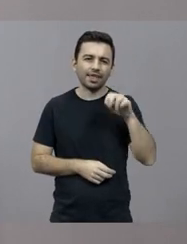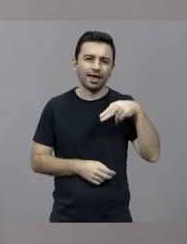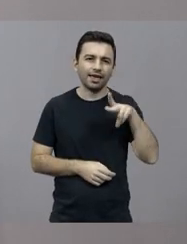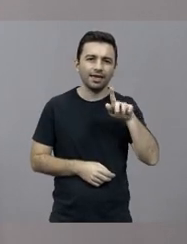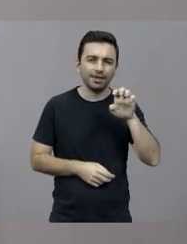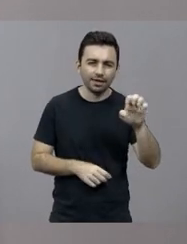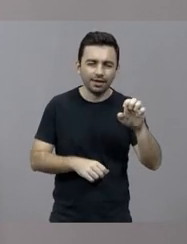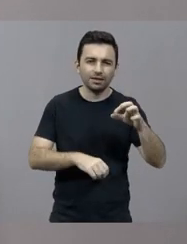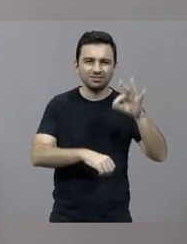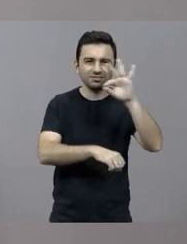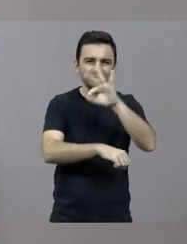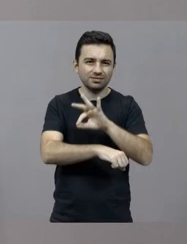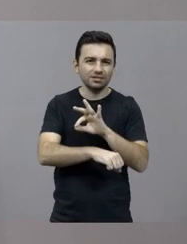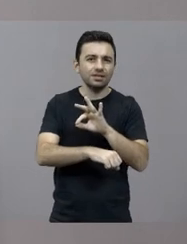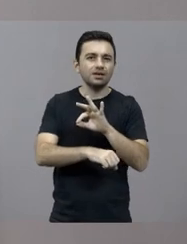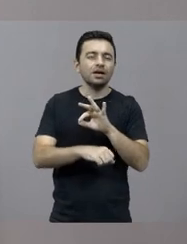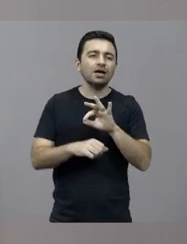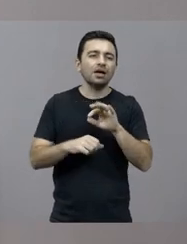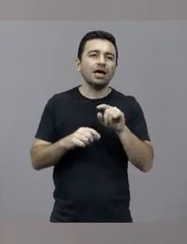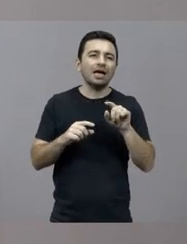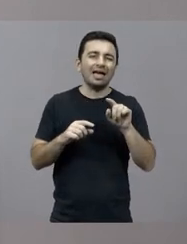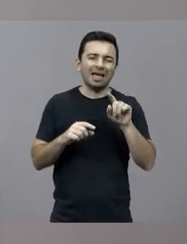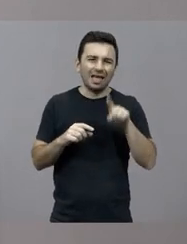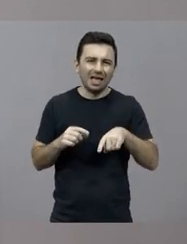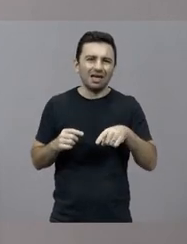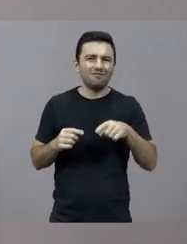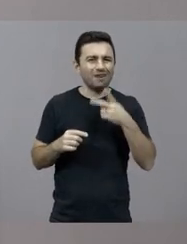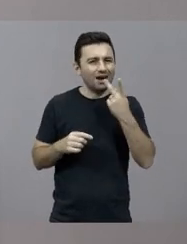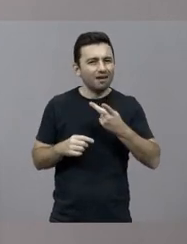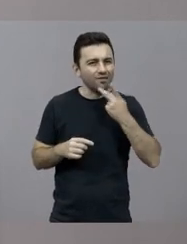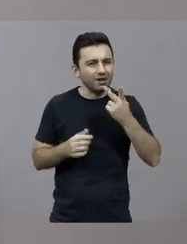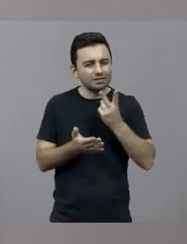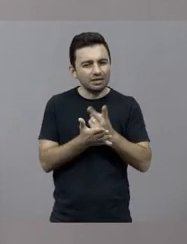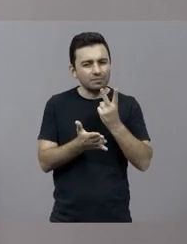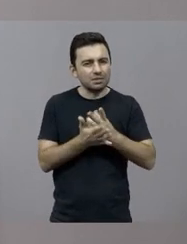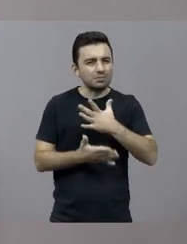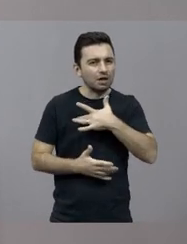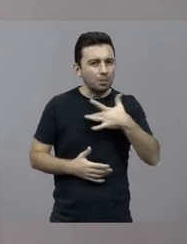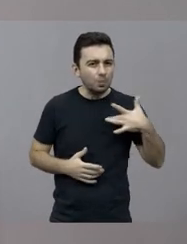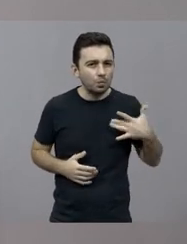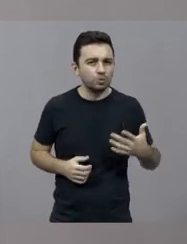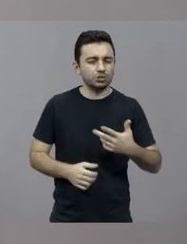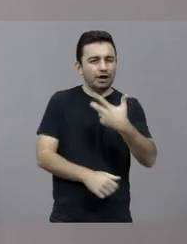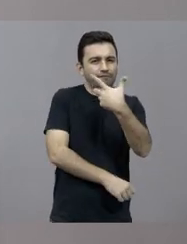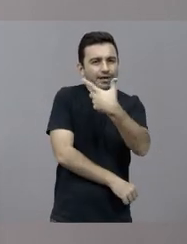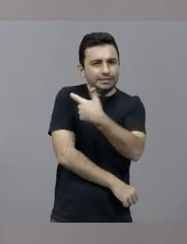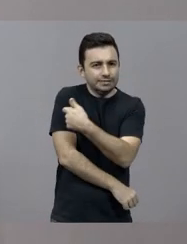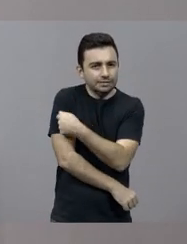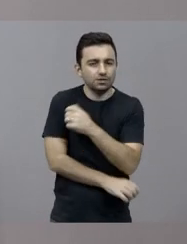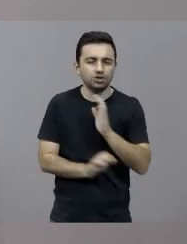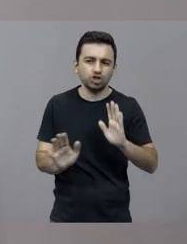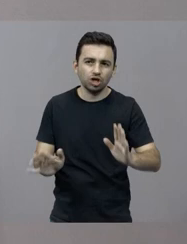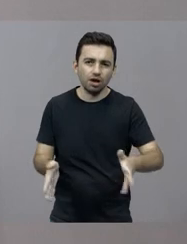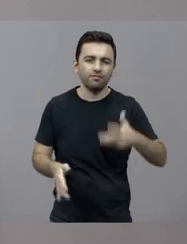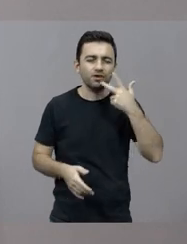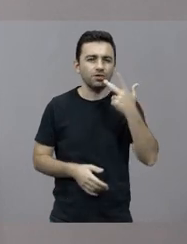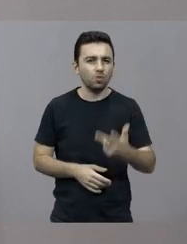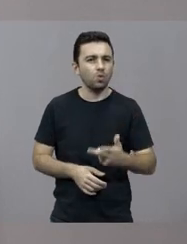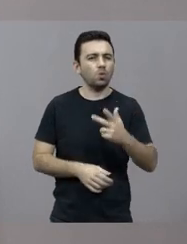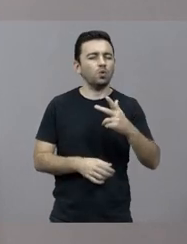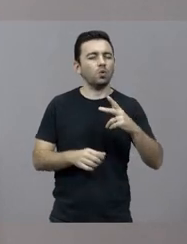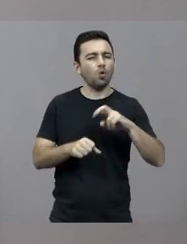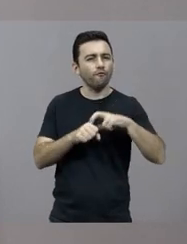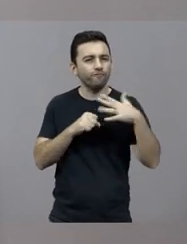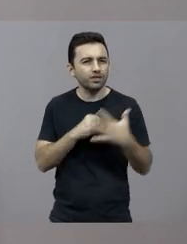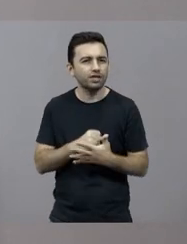temos falado muito de saúde nos últimos tempos, falamos da vacinação, falamos da Covid, de leitos,